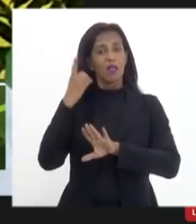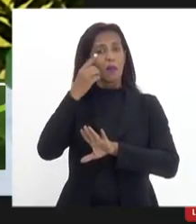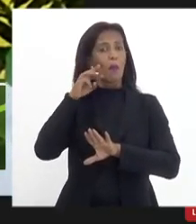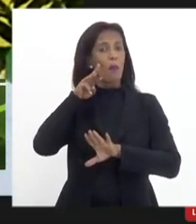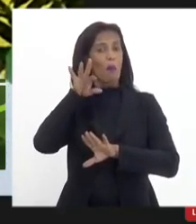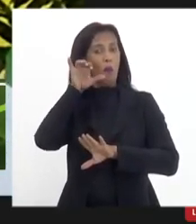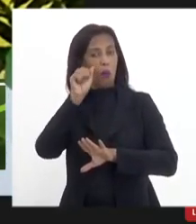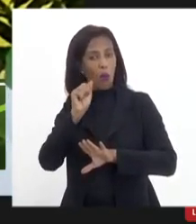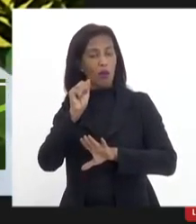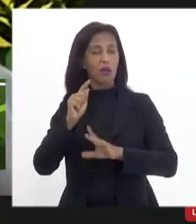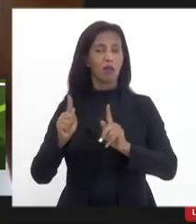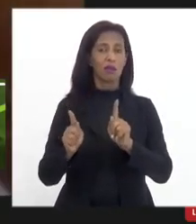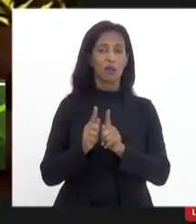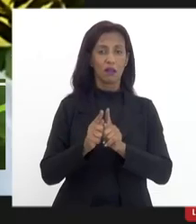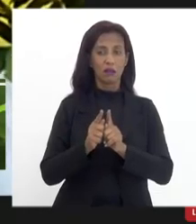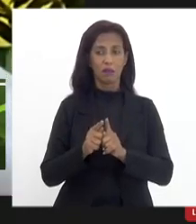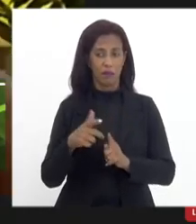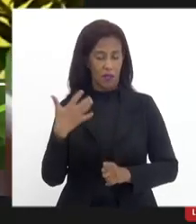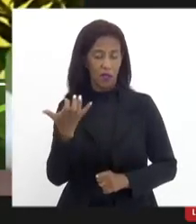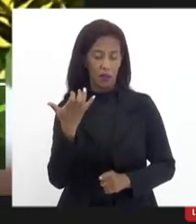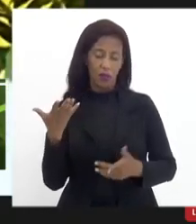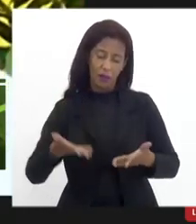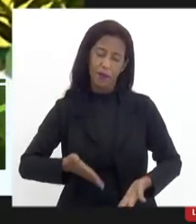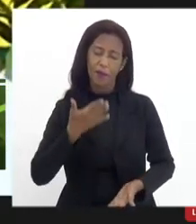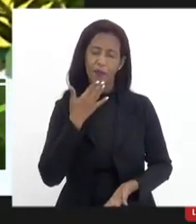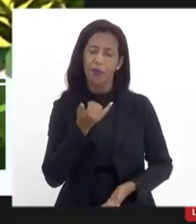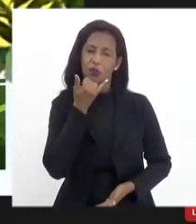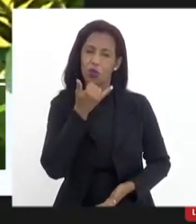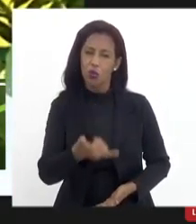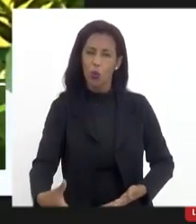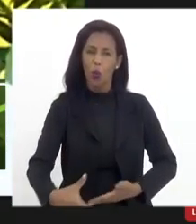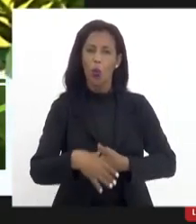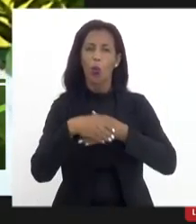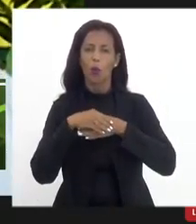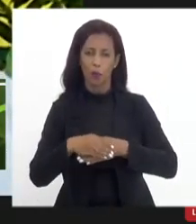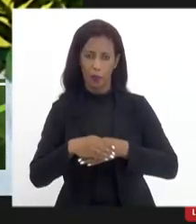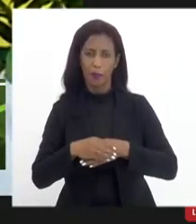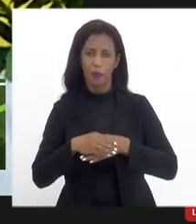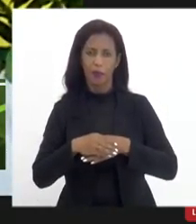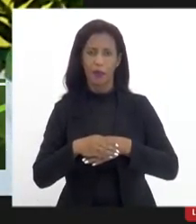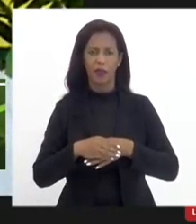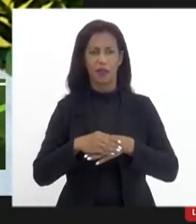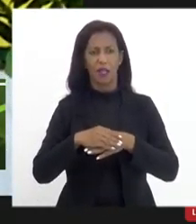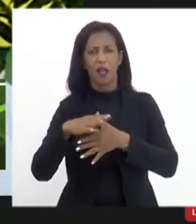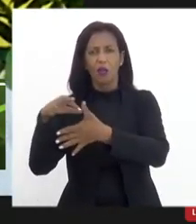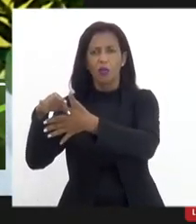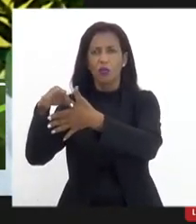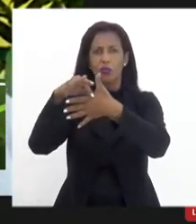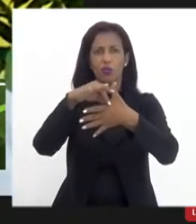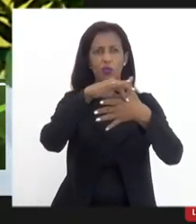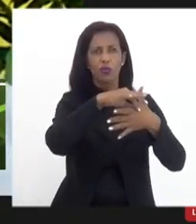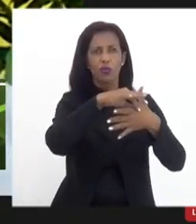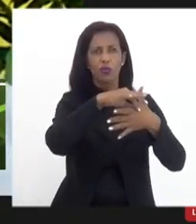Francisco. Inclusive, eu quero aqui pedir desculpas e cumprimentar as demais autoridades, cumprimentar a Leon, que tem